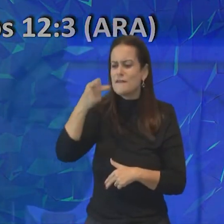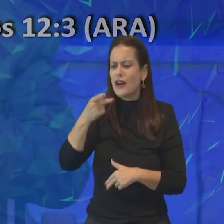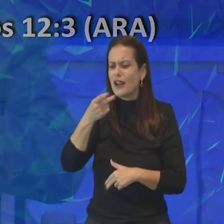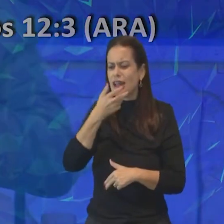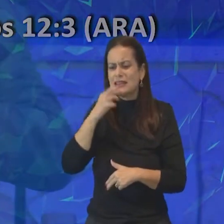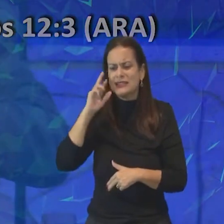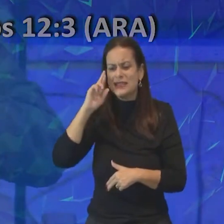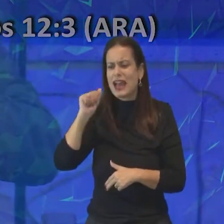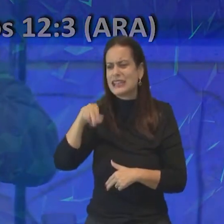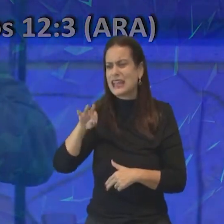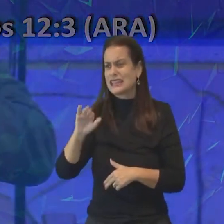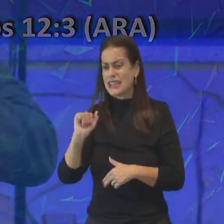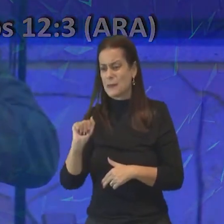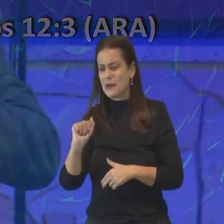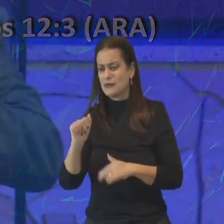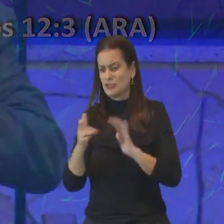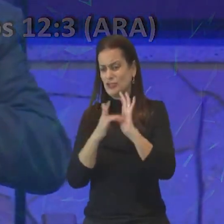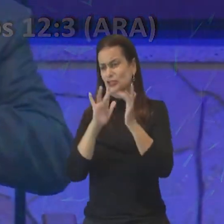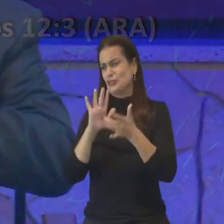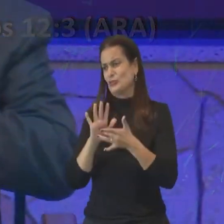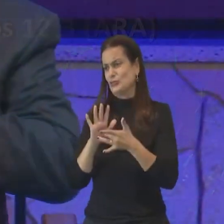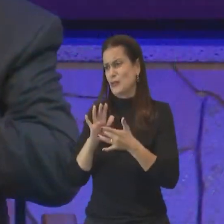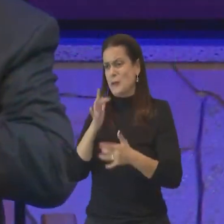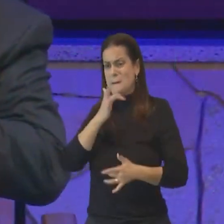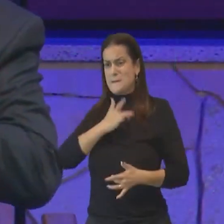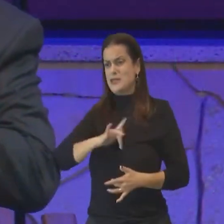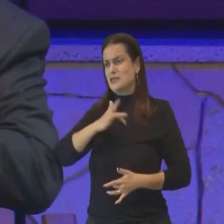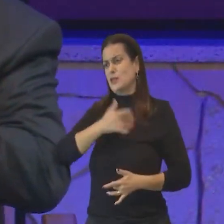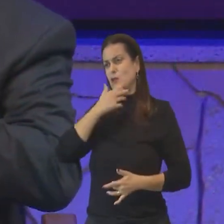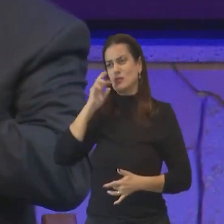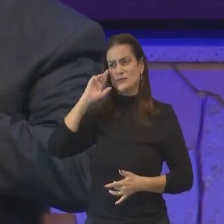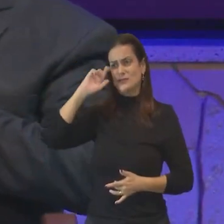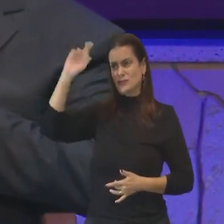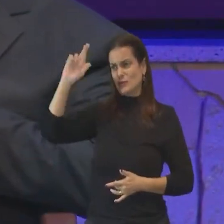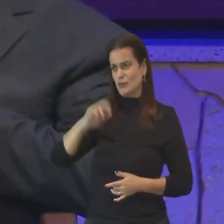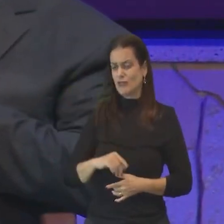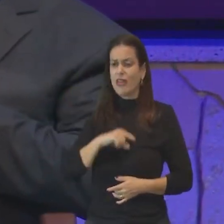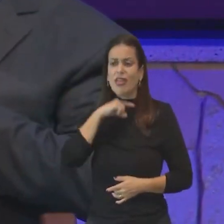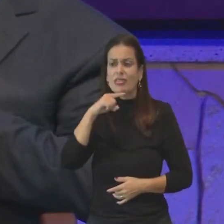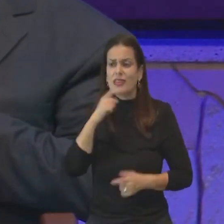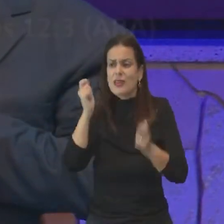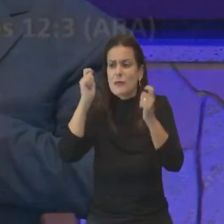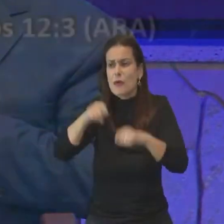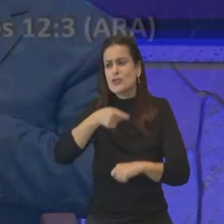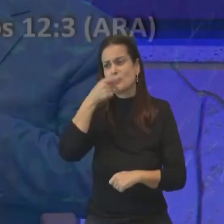Jesus. Por outro lado, ninguém pode dizer